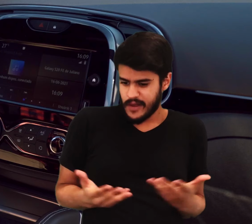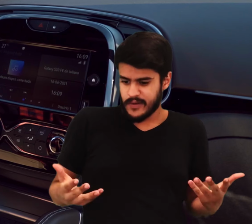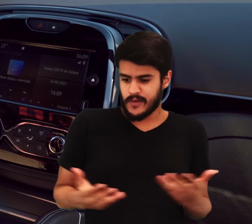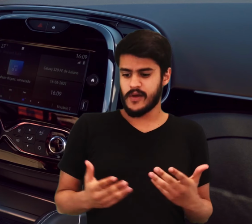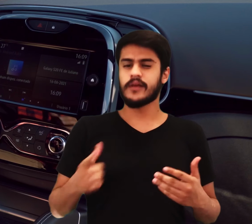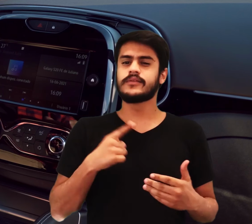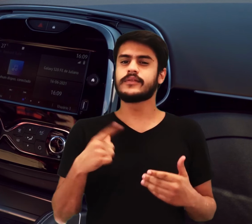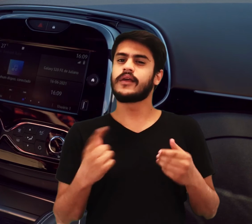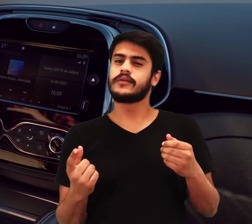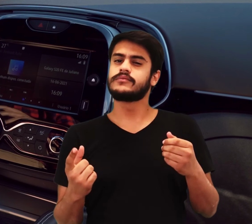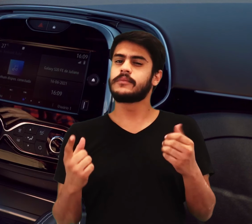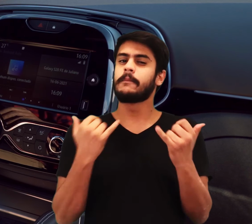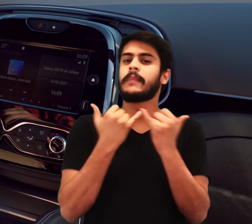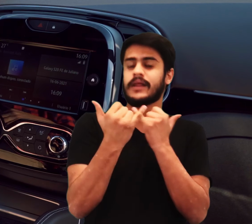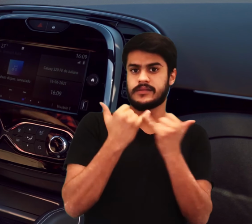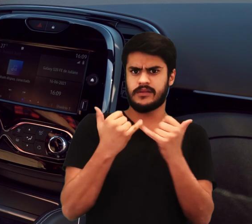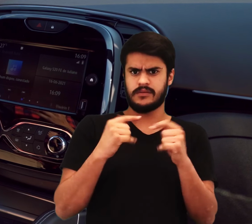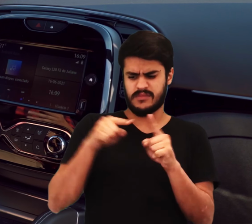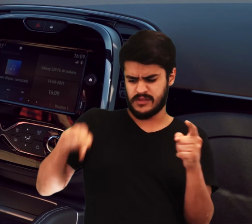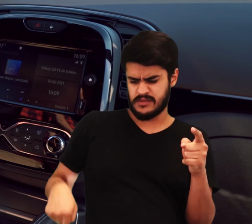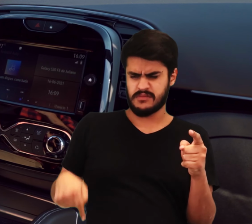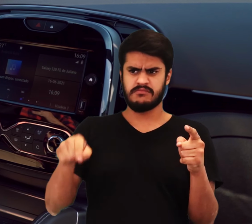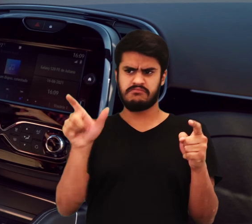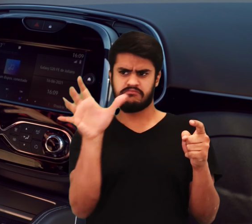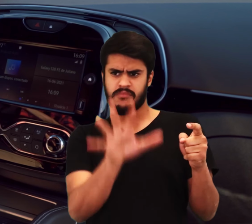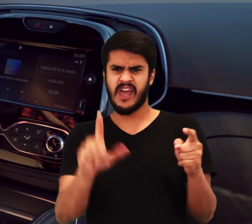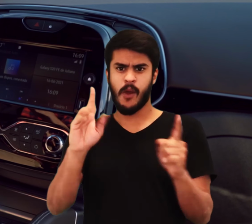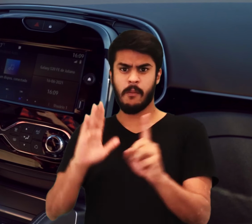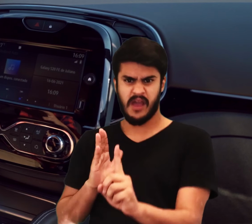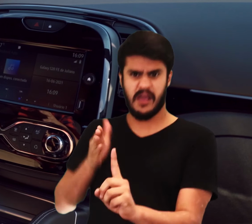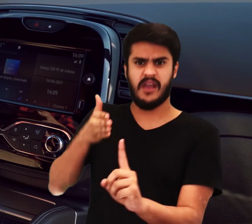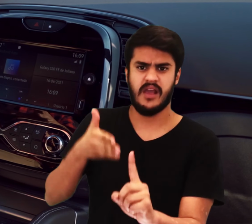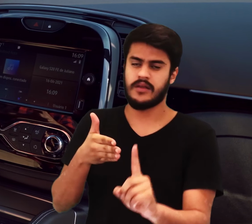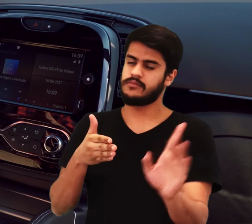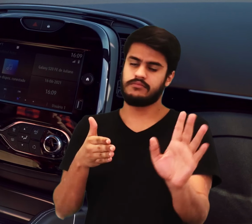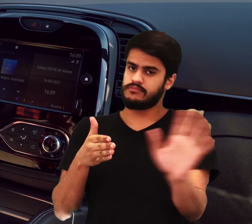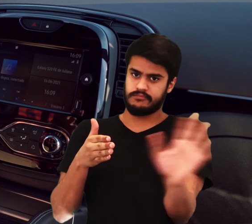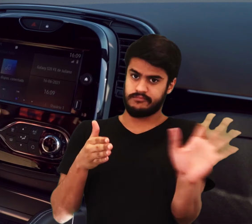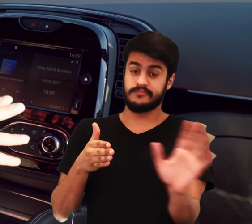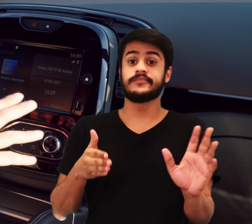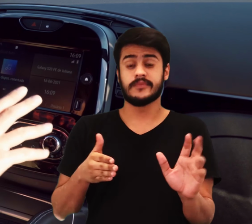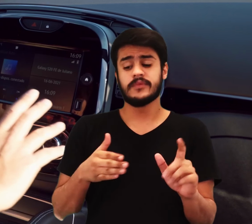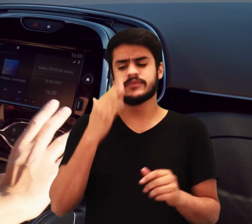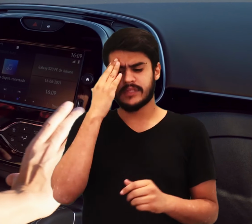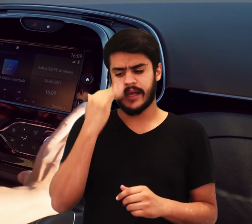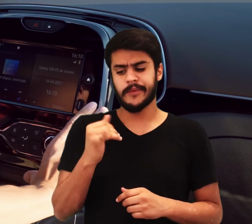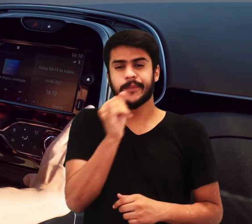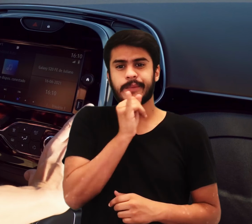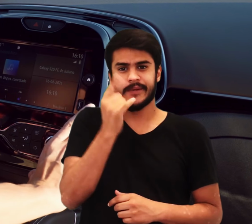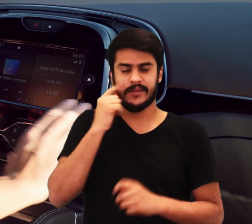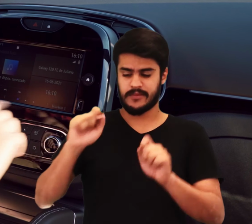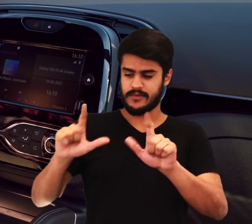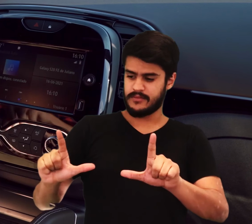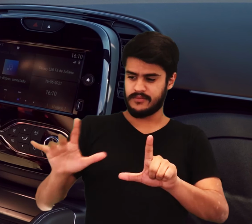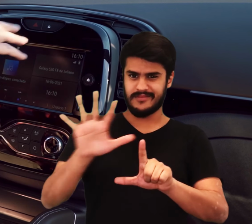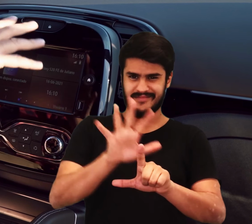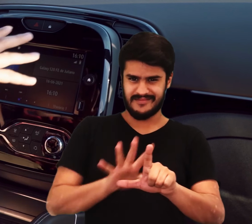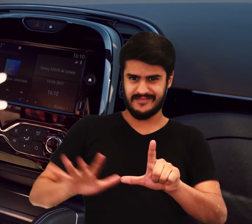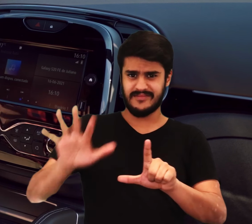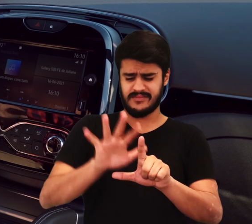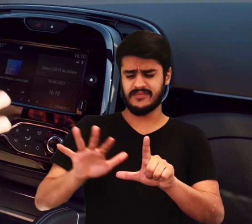ele aí já mais de volta ao radar, mas não coloca ele de forma alguma como uma referência, né? Então, é evidentemente que esse elemento, por exemplo, aqui de